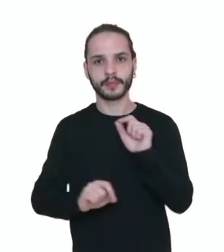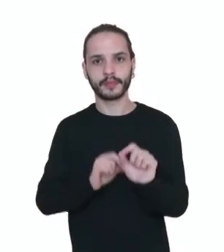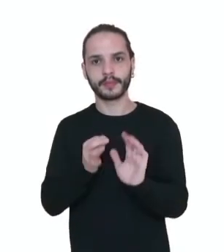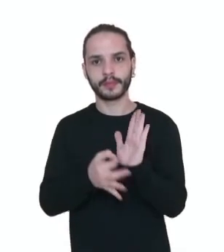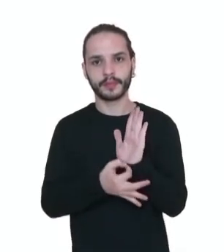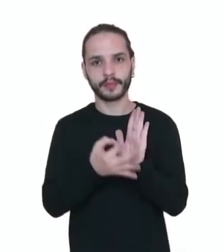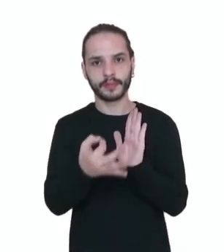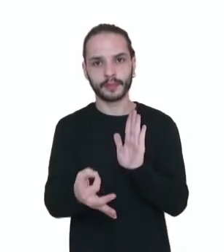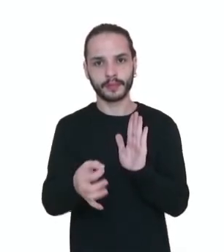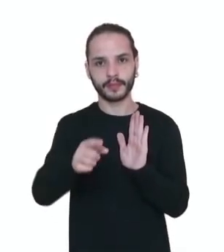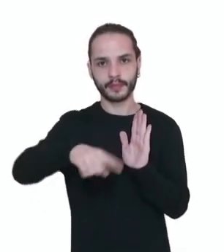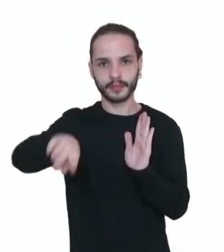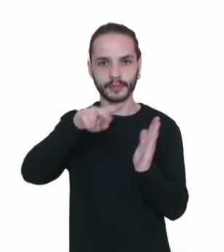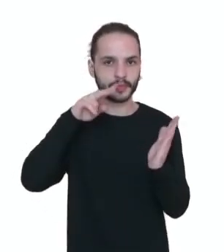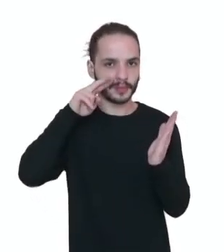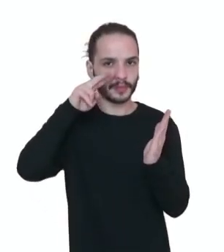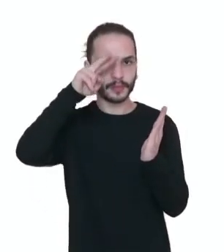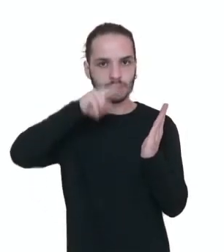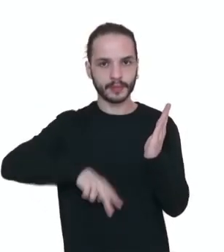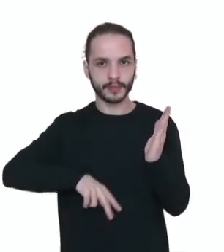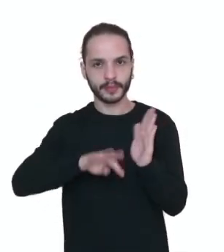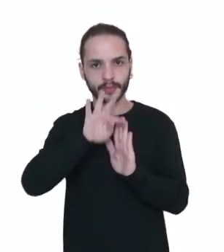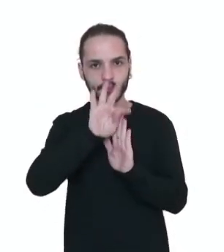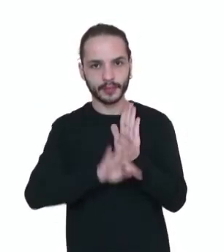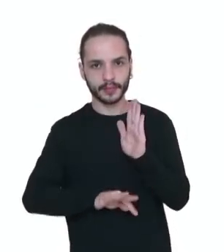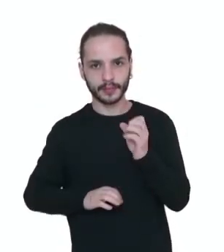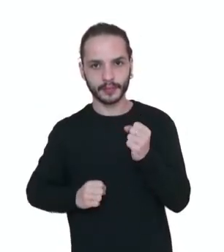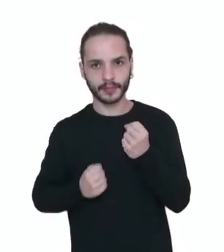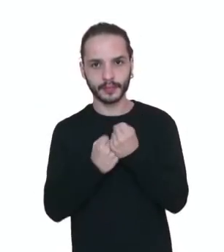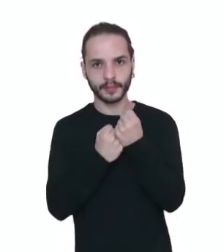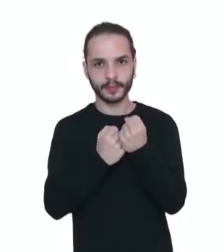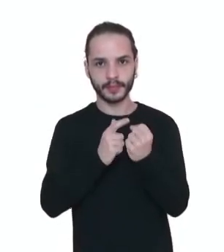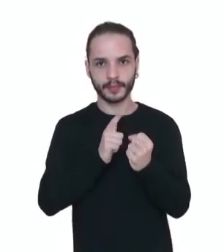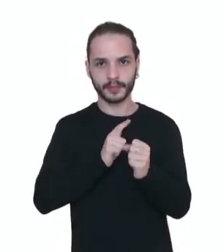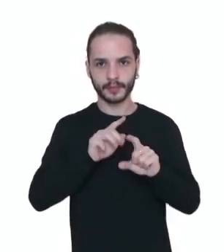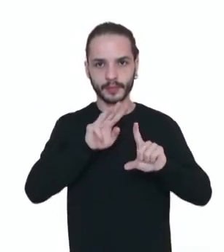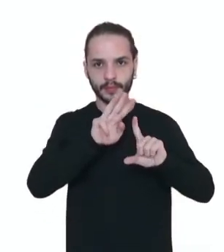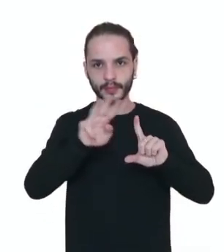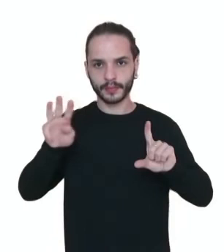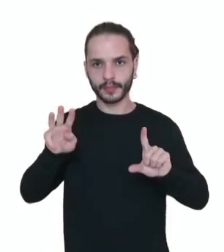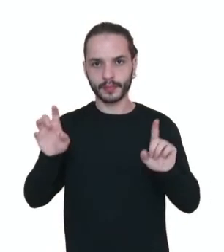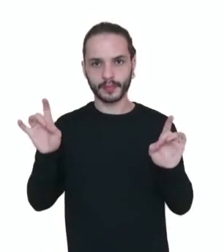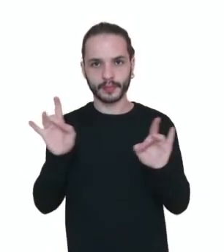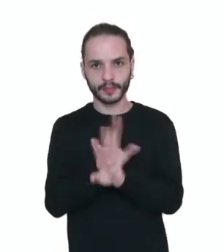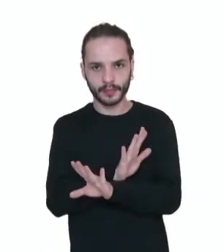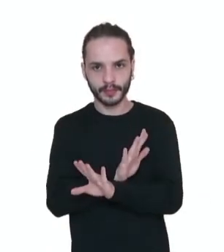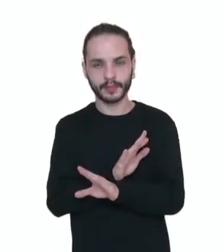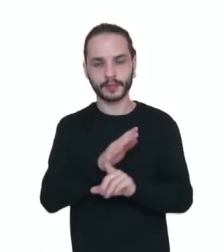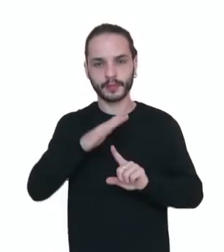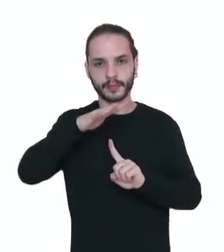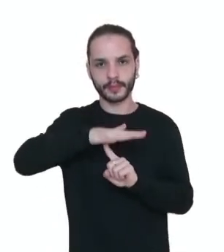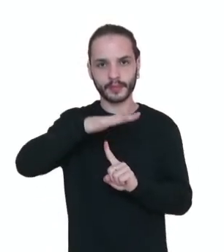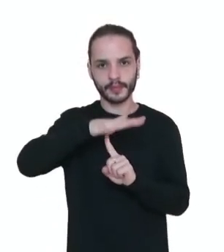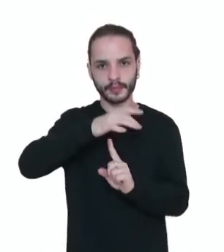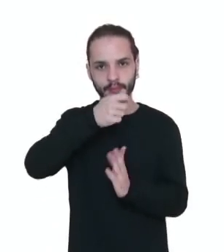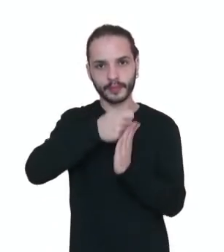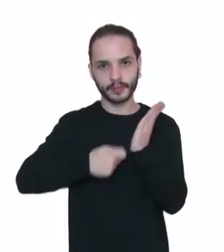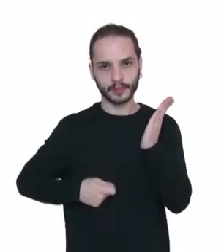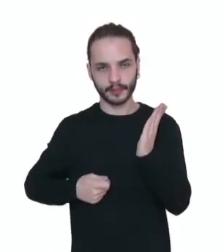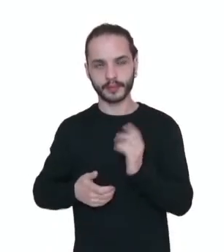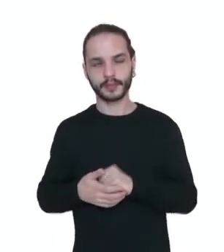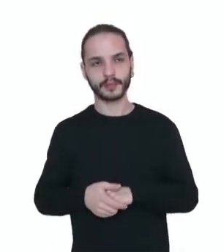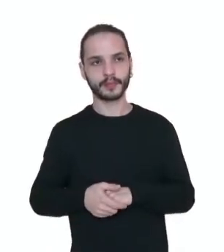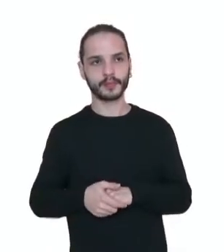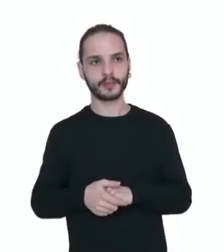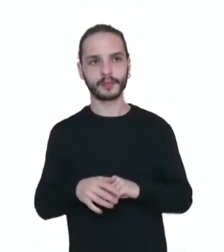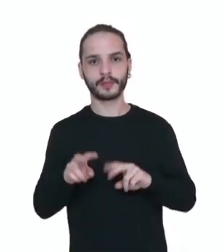vocês leiam os textos de apoio que estão lá disponibilizados no ambiente virtual, na plataforma Redação Paraná, né? Abordando